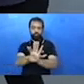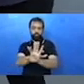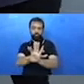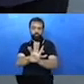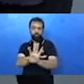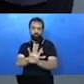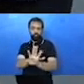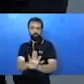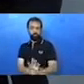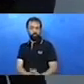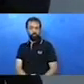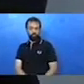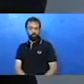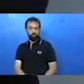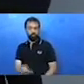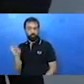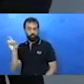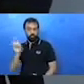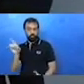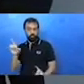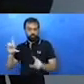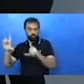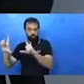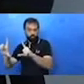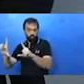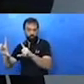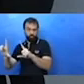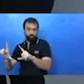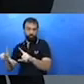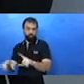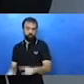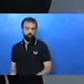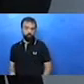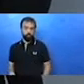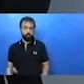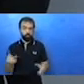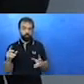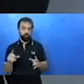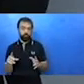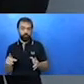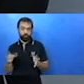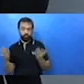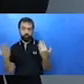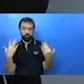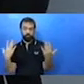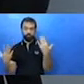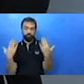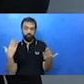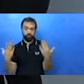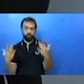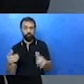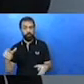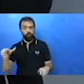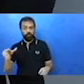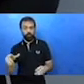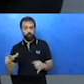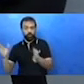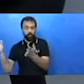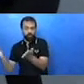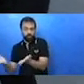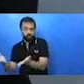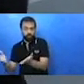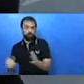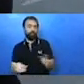Mas nós vamos ajudar. Nós estamos colocando aqui para a gente analisar o mapa atual, o mapa político